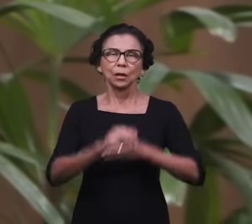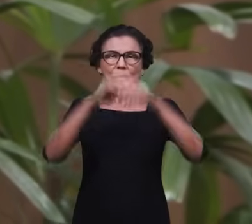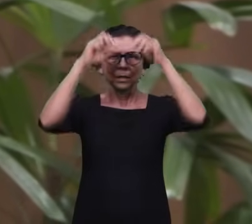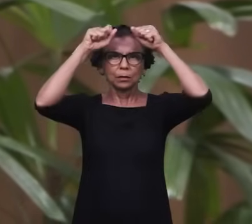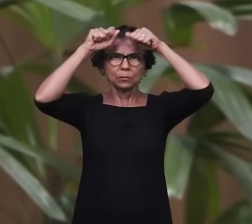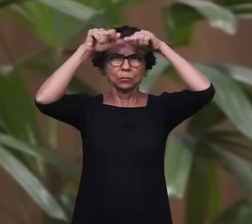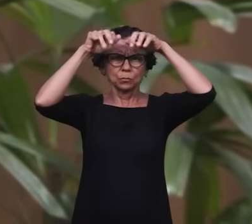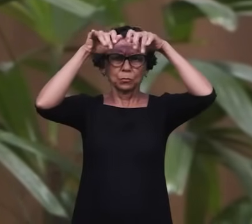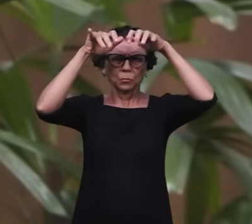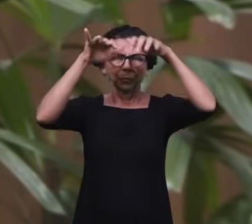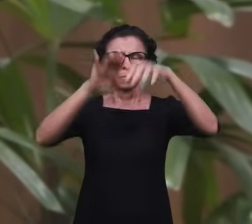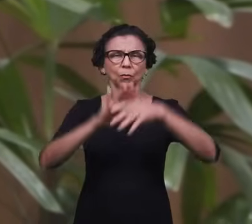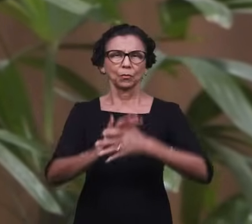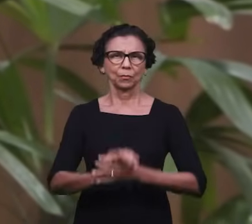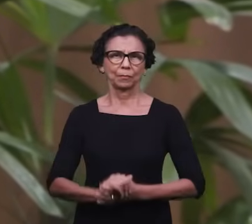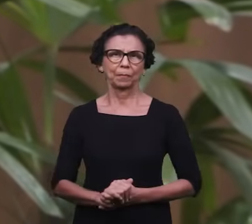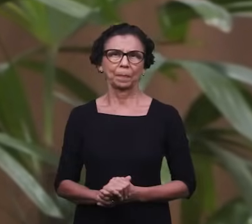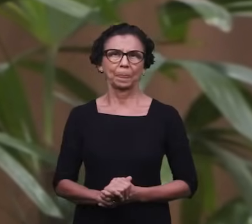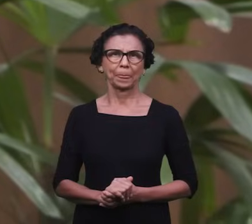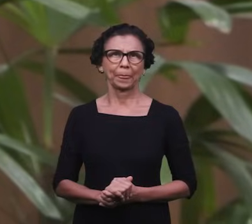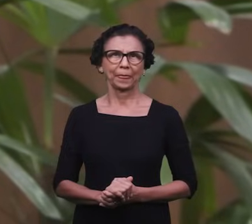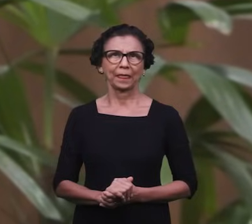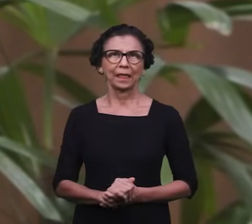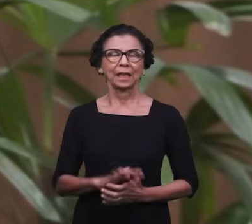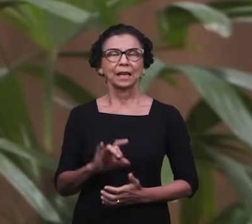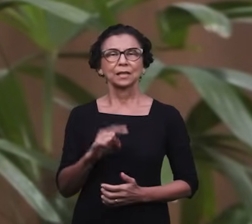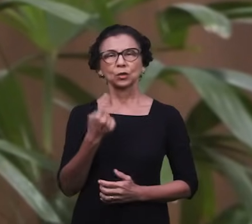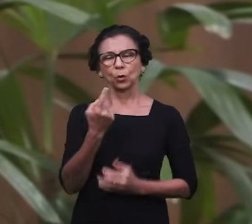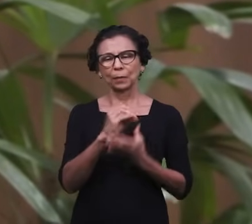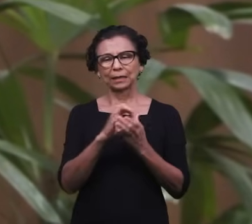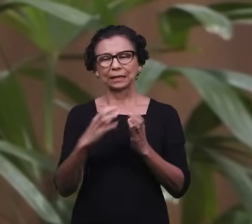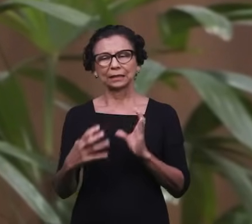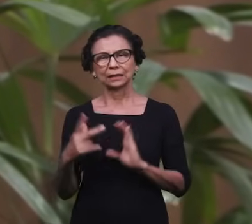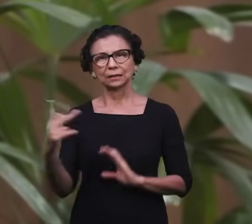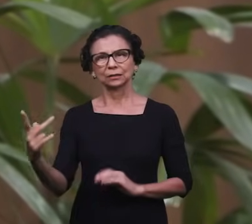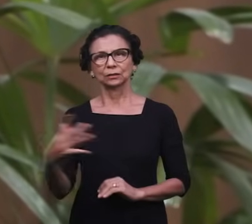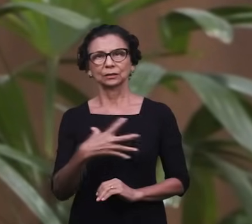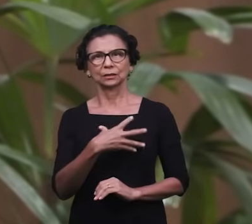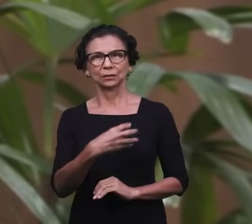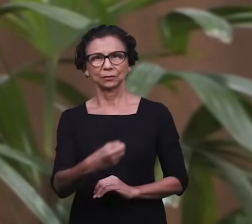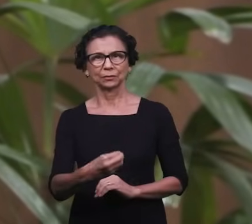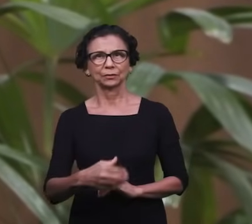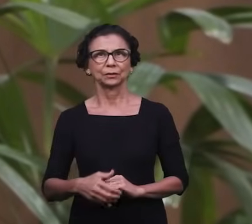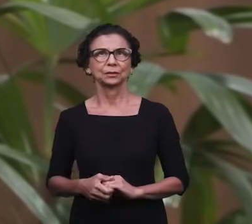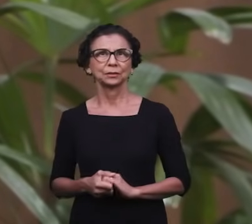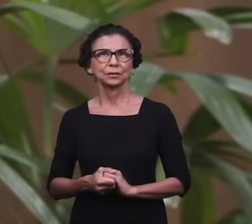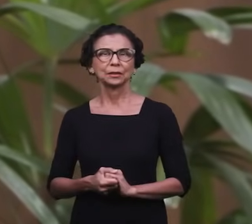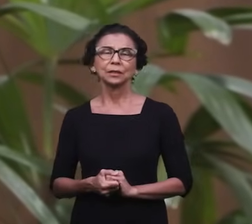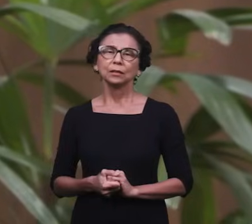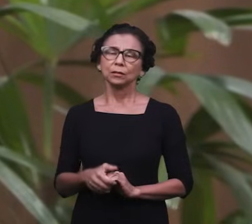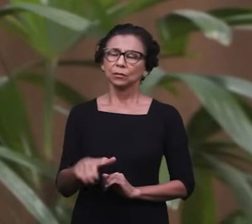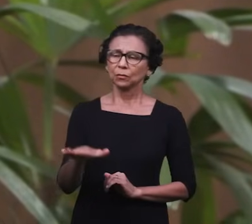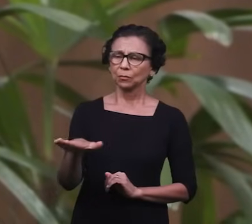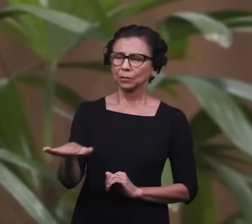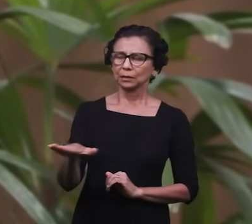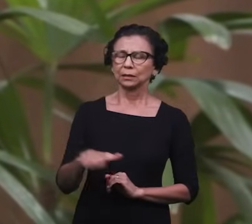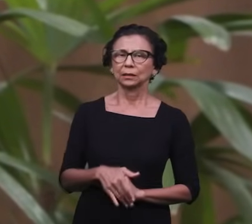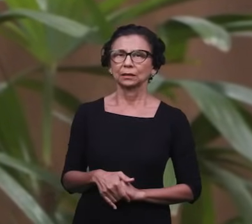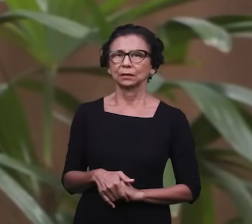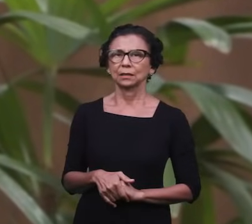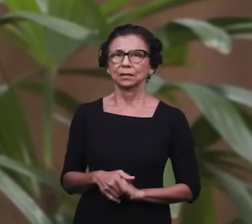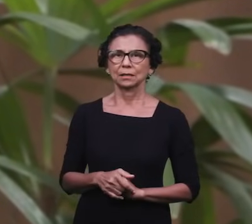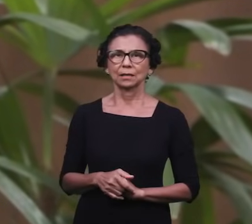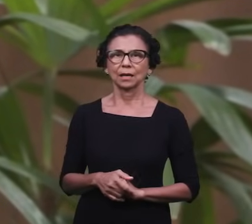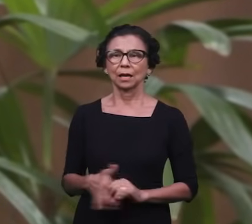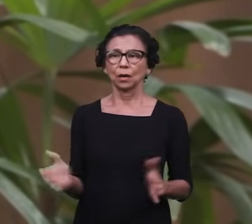um dos aspectos do seu filho, ok? Ele é para além do diagnóstico. Uma criança não é um diagnóstico, ele é uma